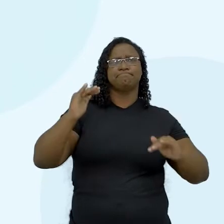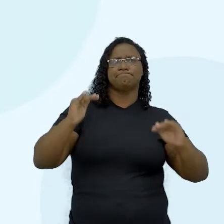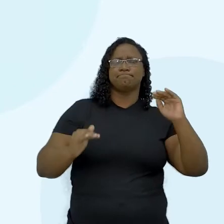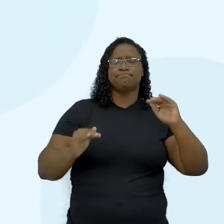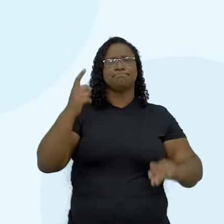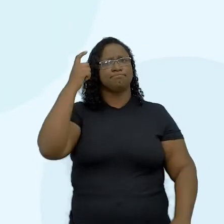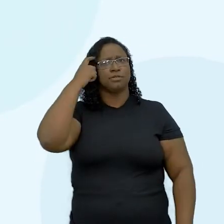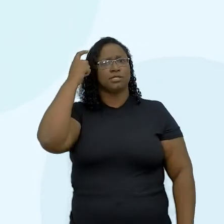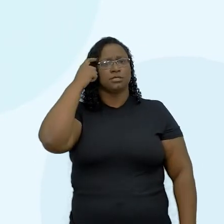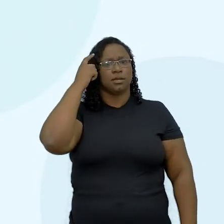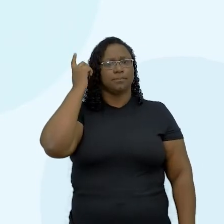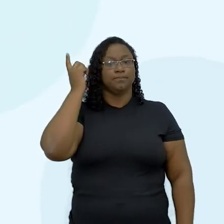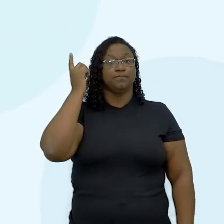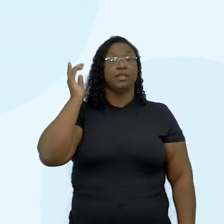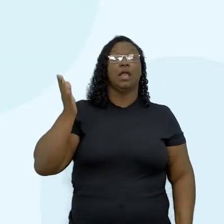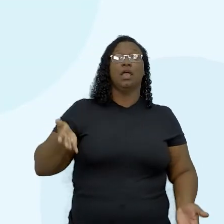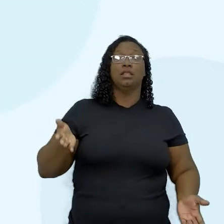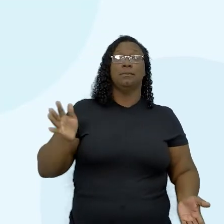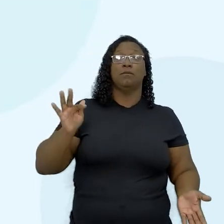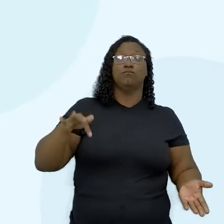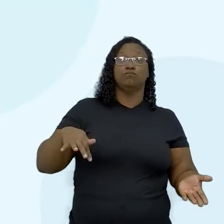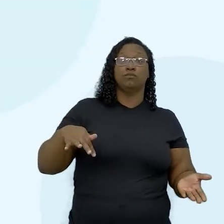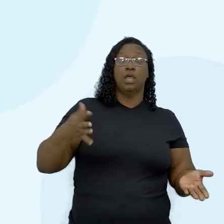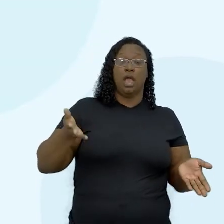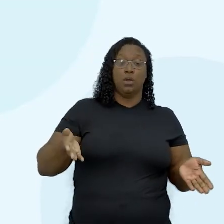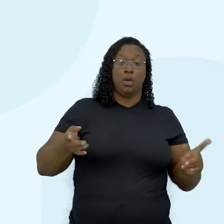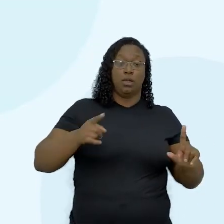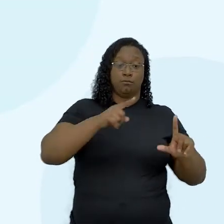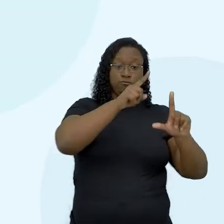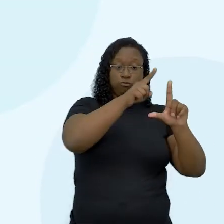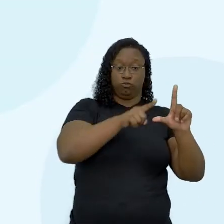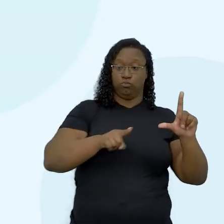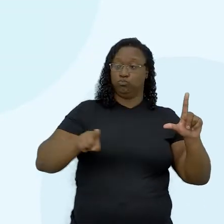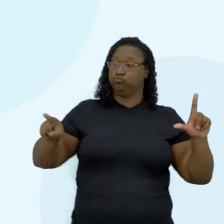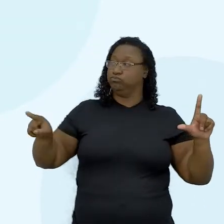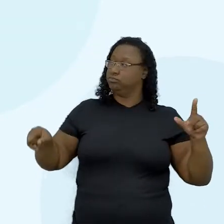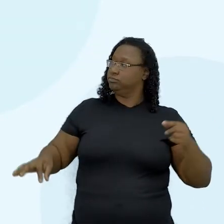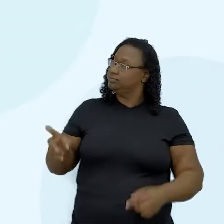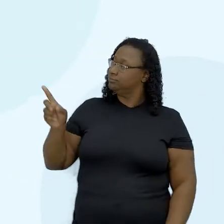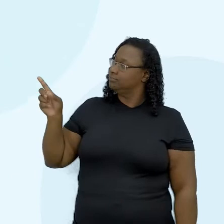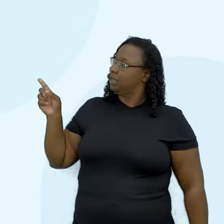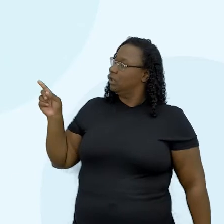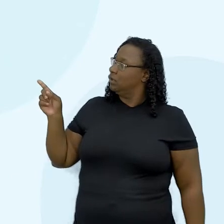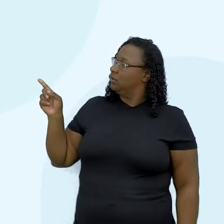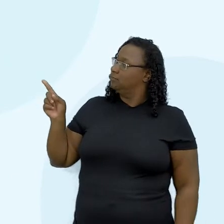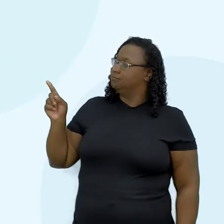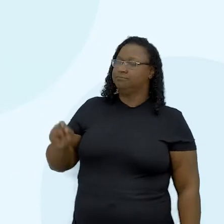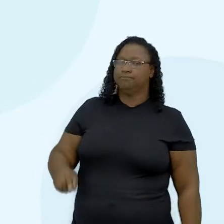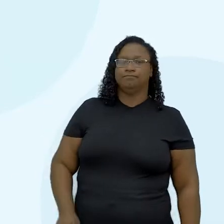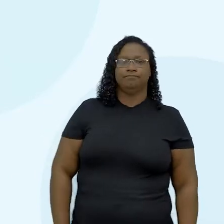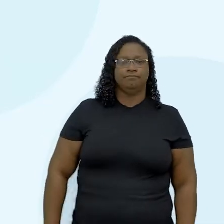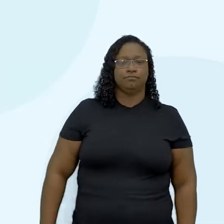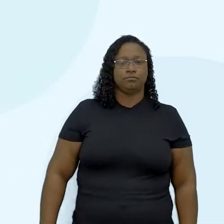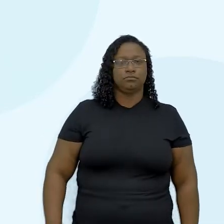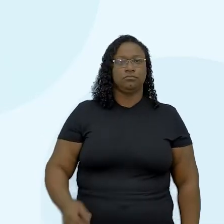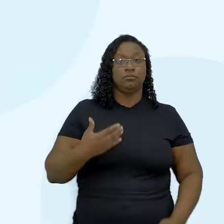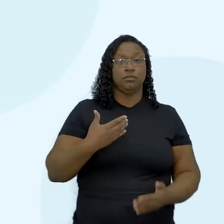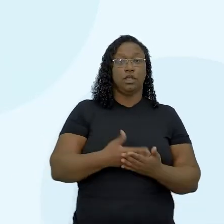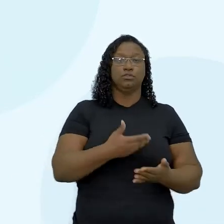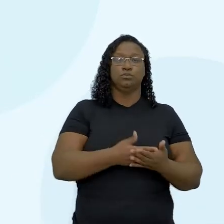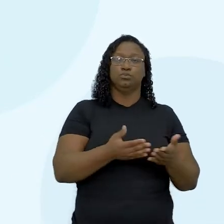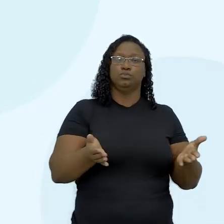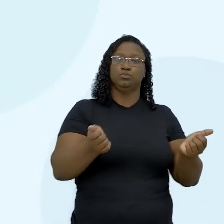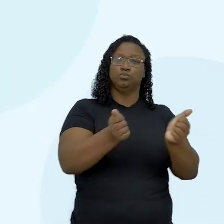fim, a gente tá aqui nesse componente de gráfico, por isso aparece muito gráfico. Eu estudei com os nossos estudantes aí,